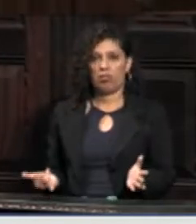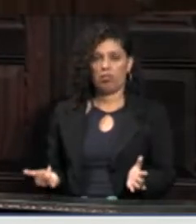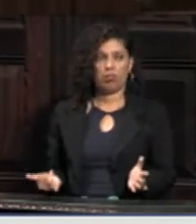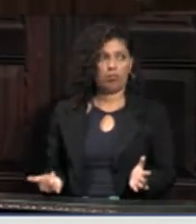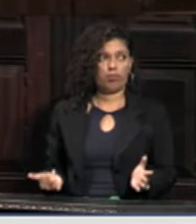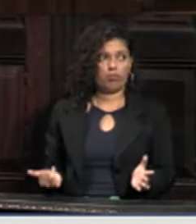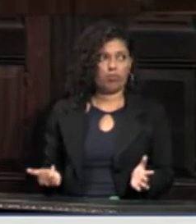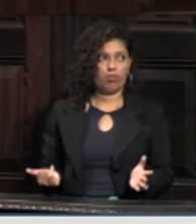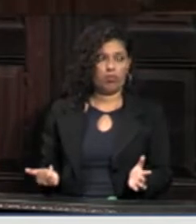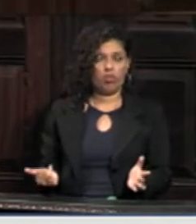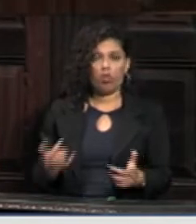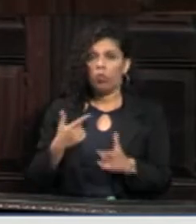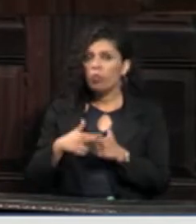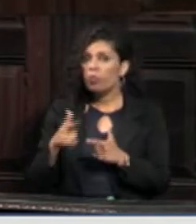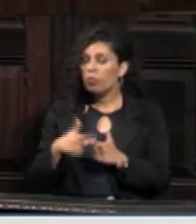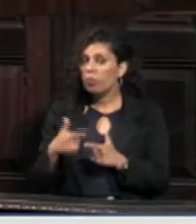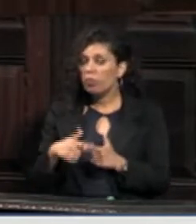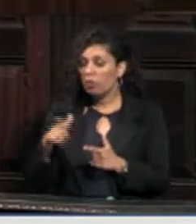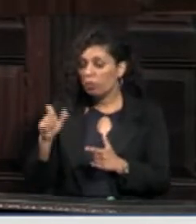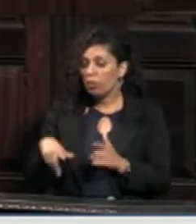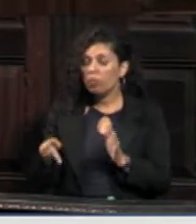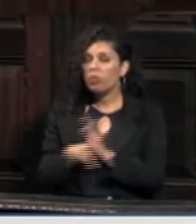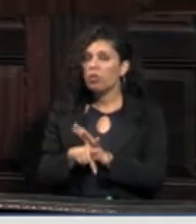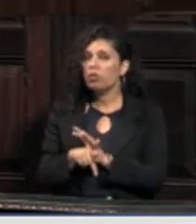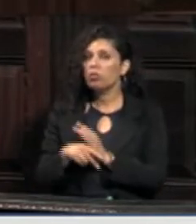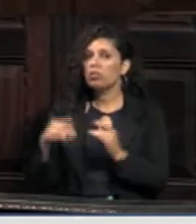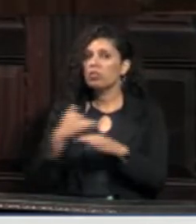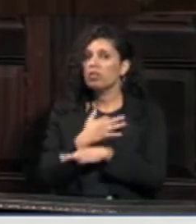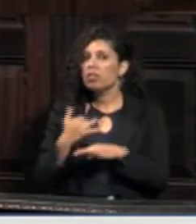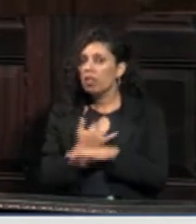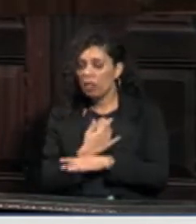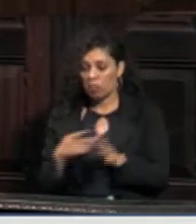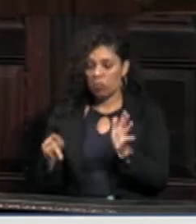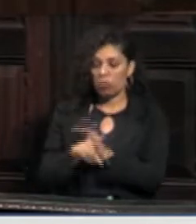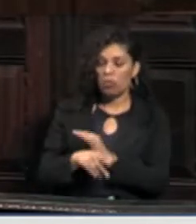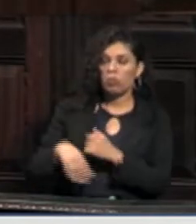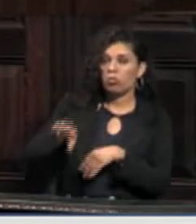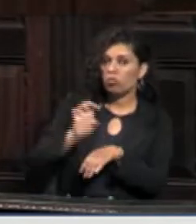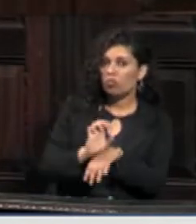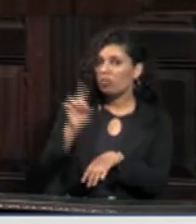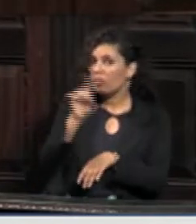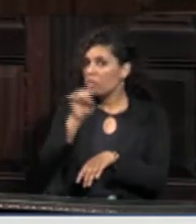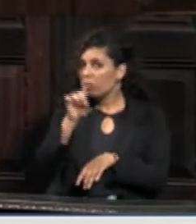o problema que tem que ser resolvido pelo CISREG, pelo governo